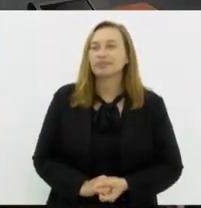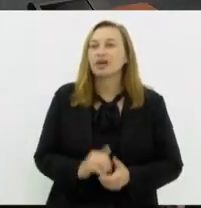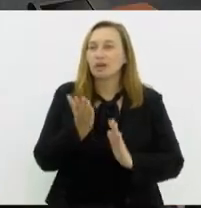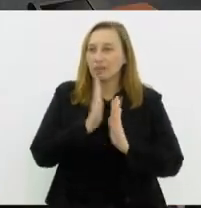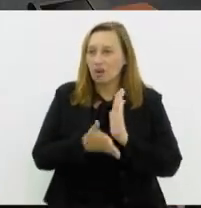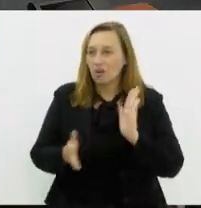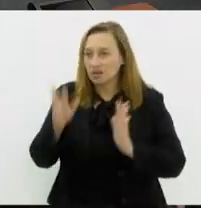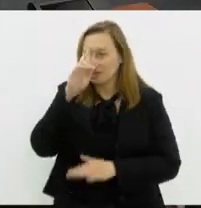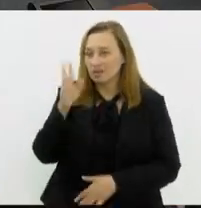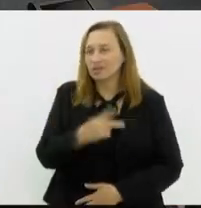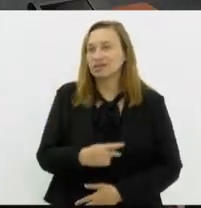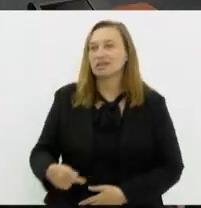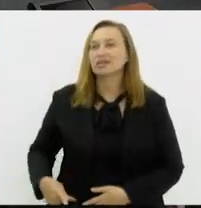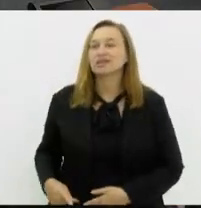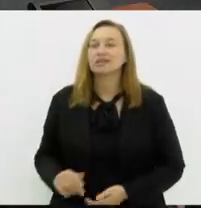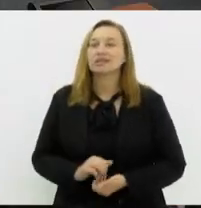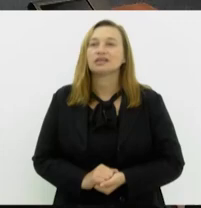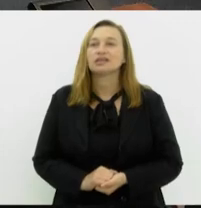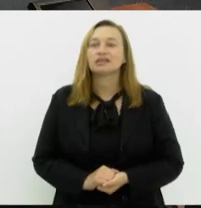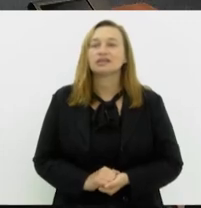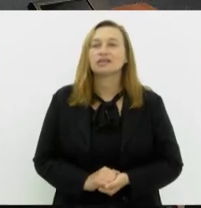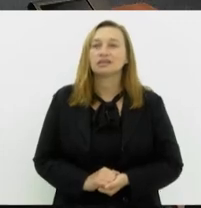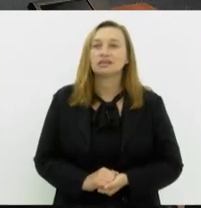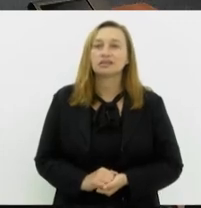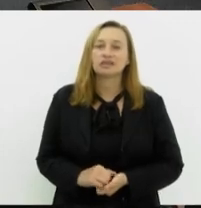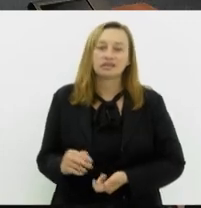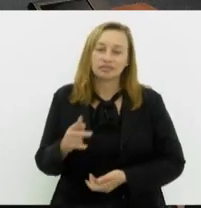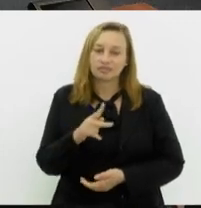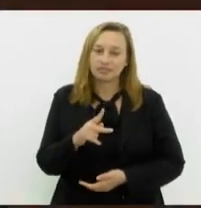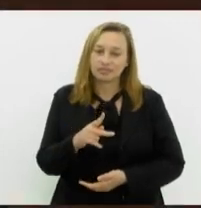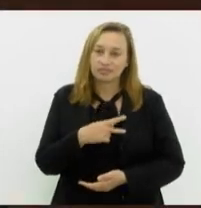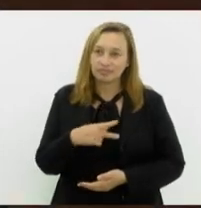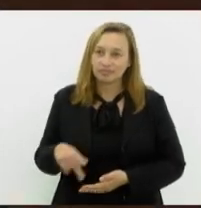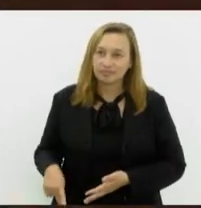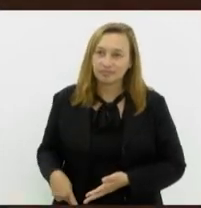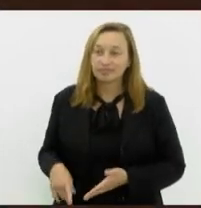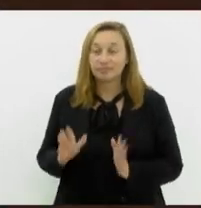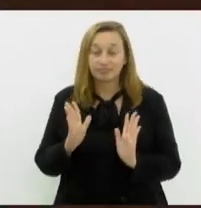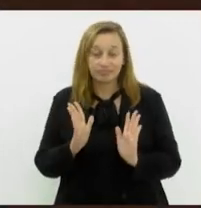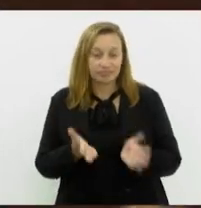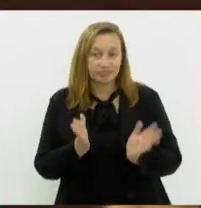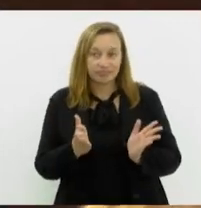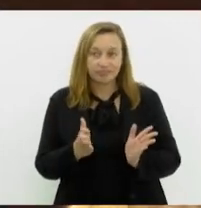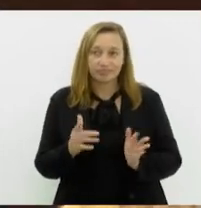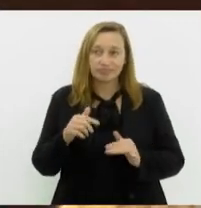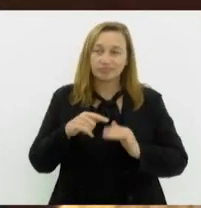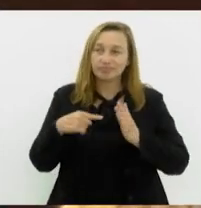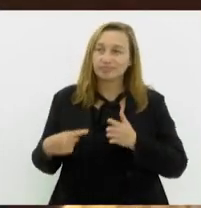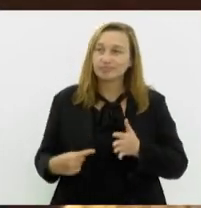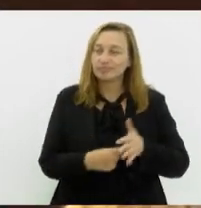ordem, presidente. Presidente, não é de hoje que nós estamos aqui denunciando